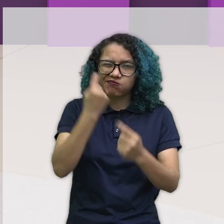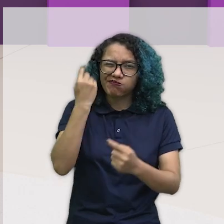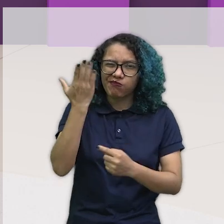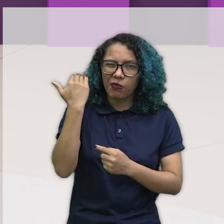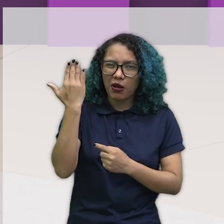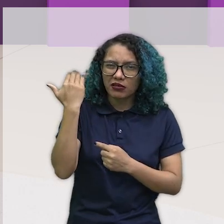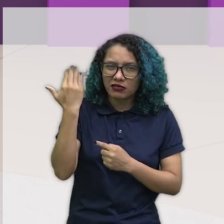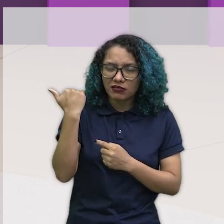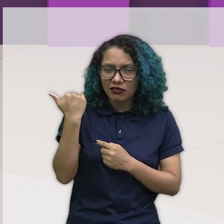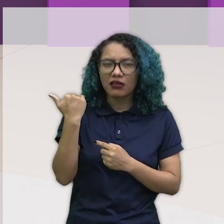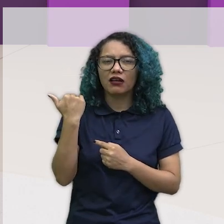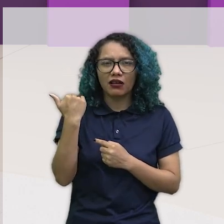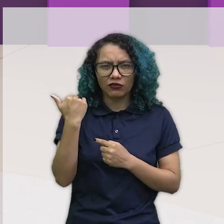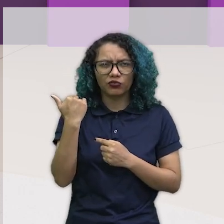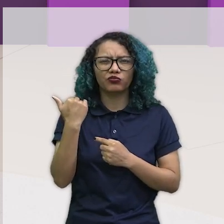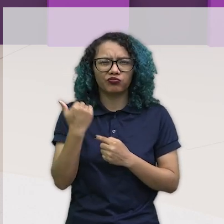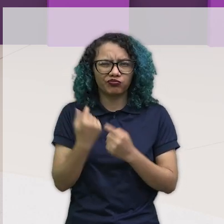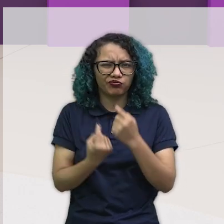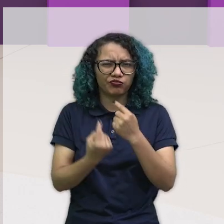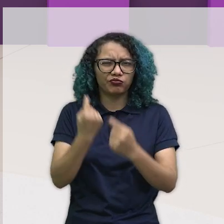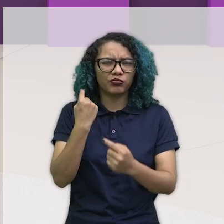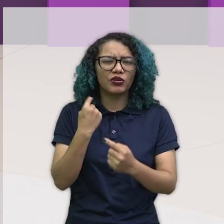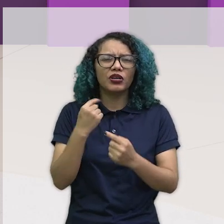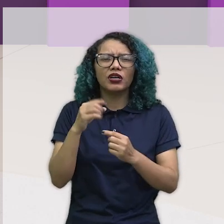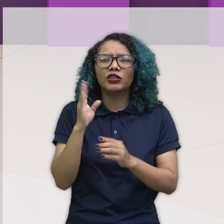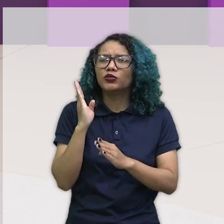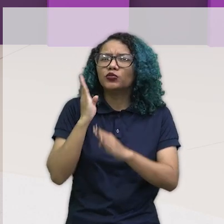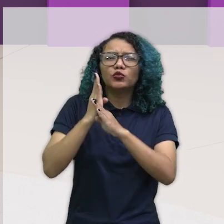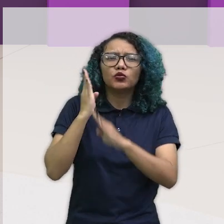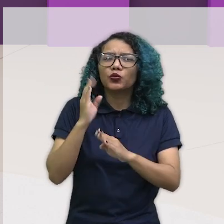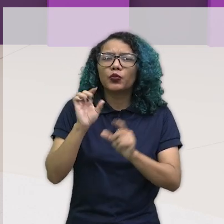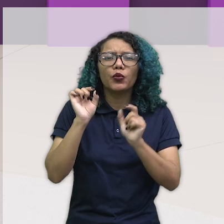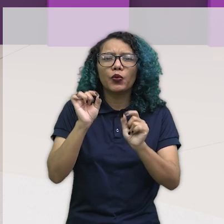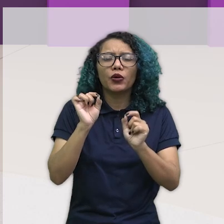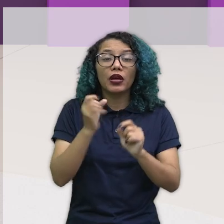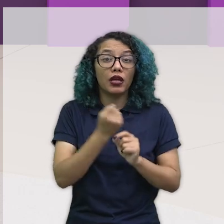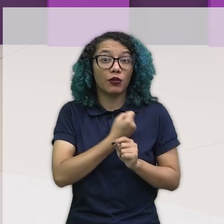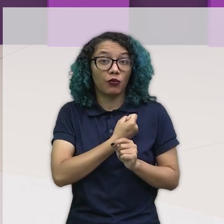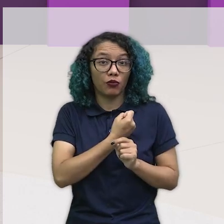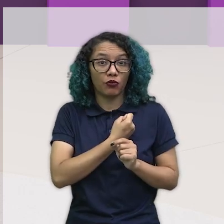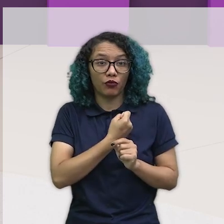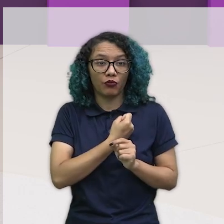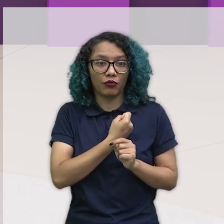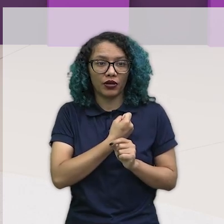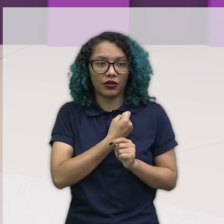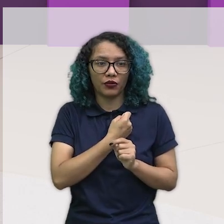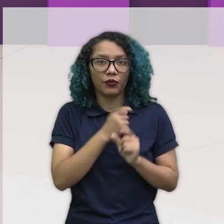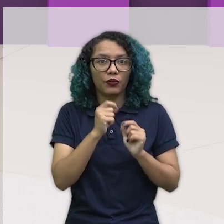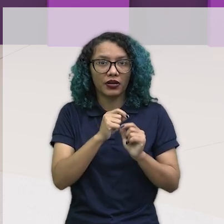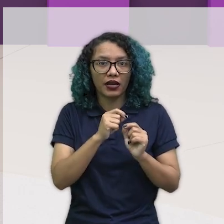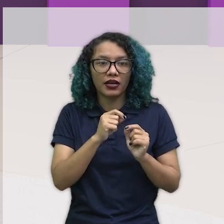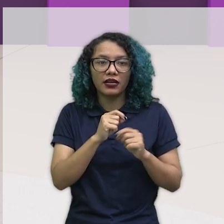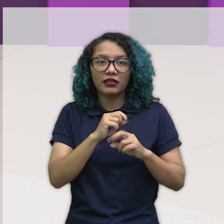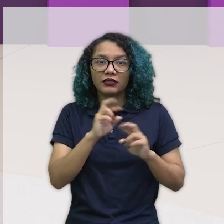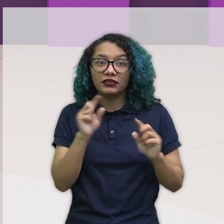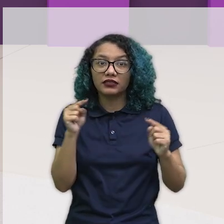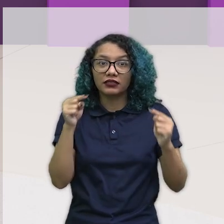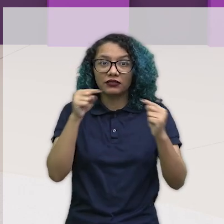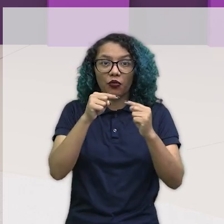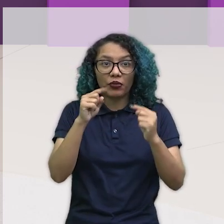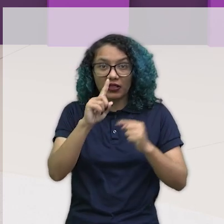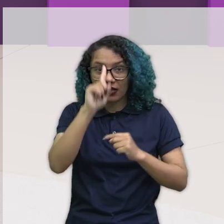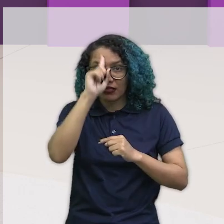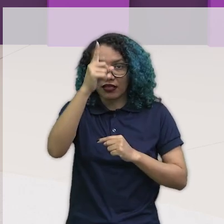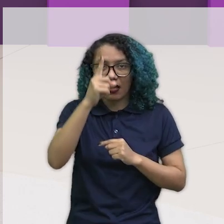né, dos tempos e tal, descobriu-se que os números, na verdade, eles são uma ideia e não